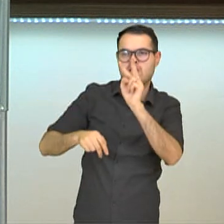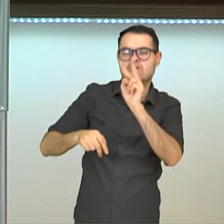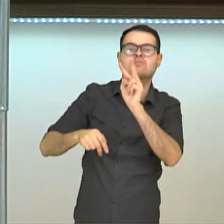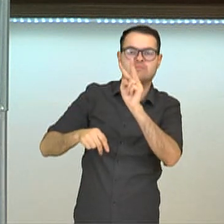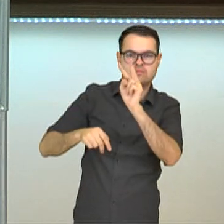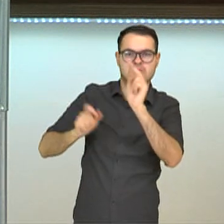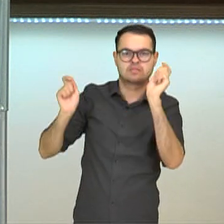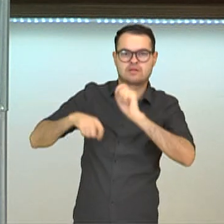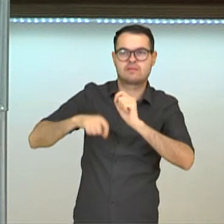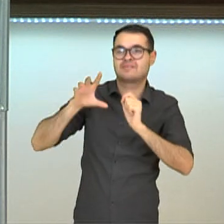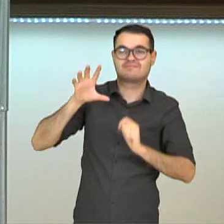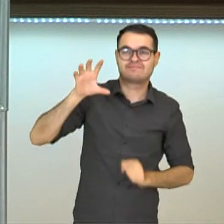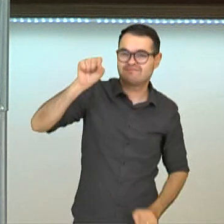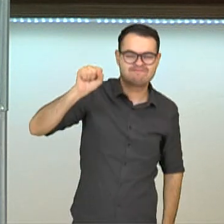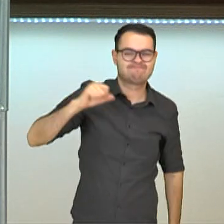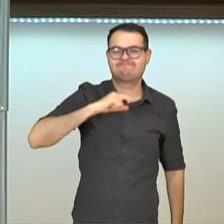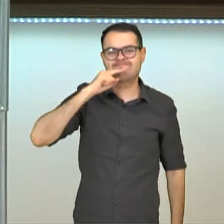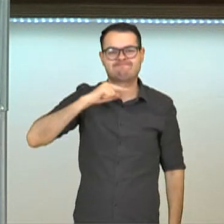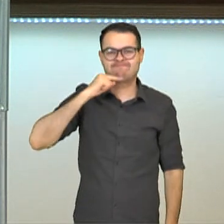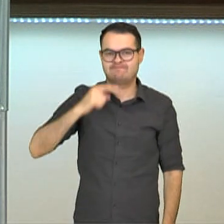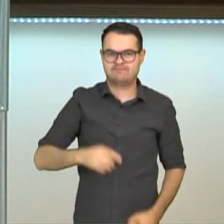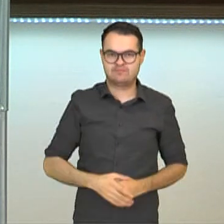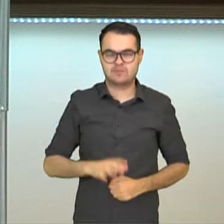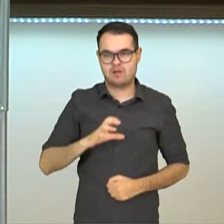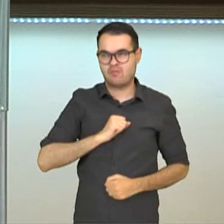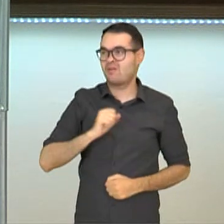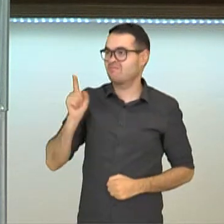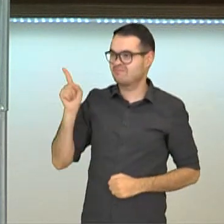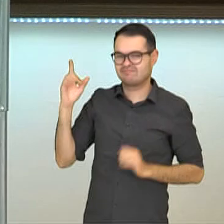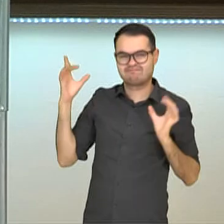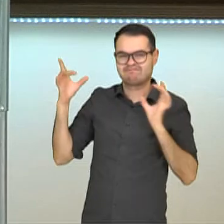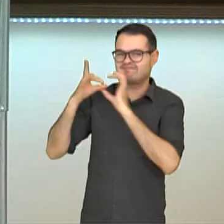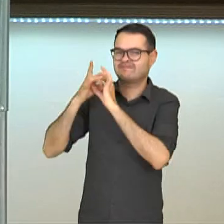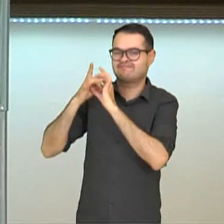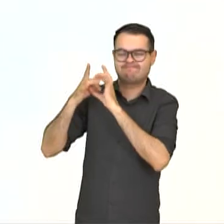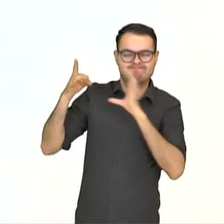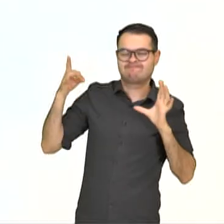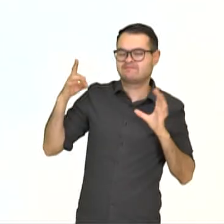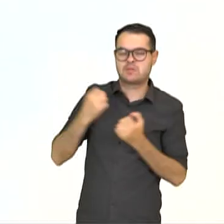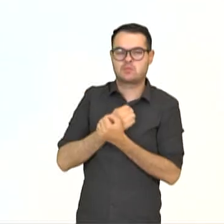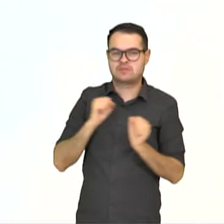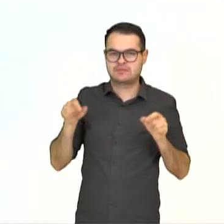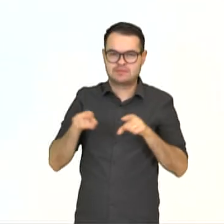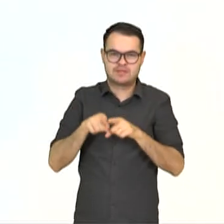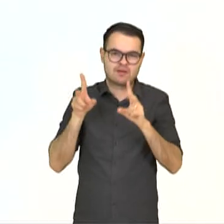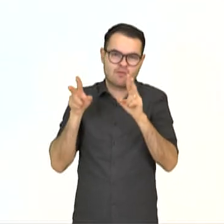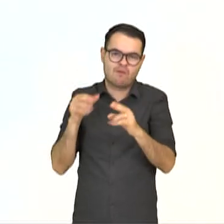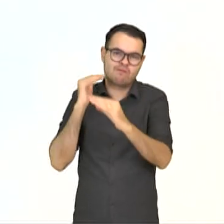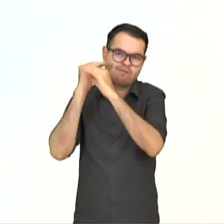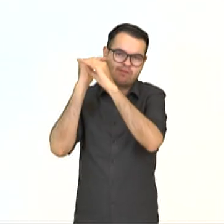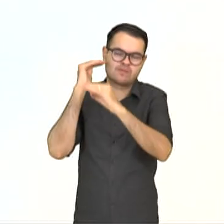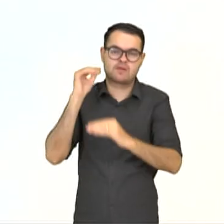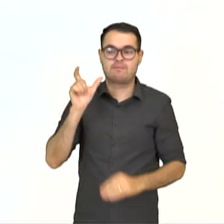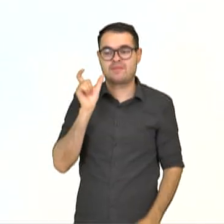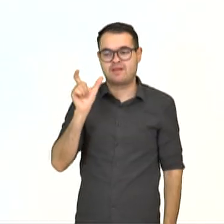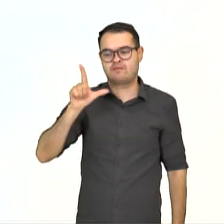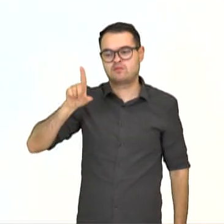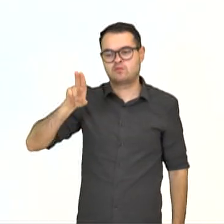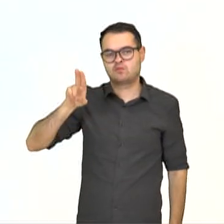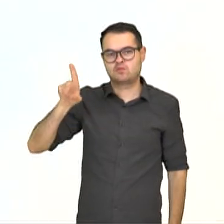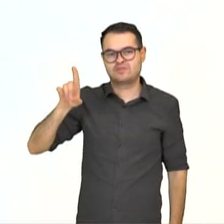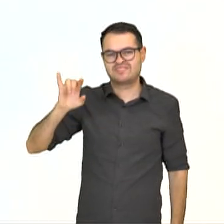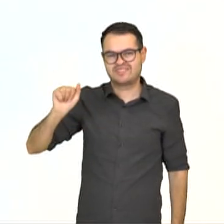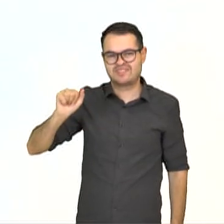ver, mas não posso alcançar. Então, o amor também era inalcançável. A palavra Luzia pode ser interpretada de